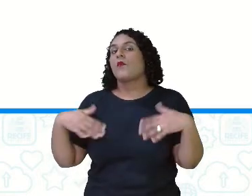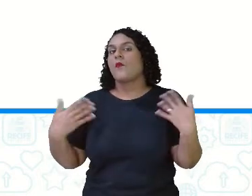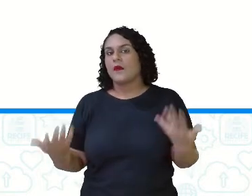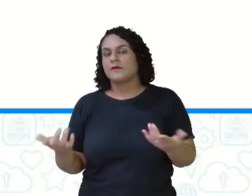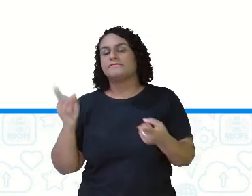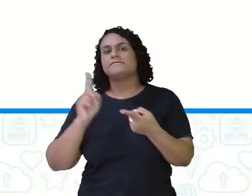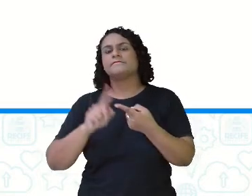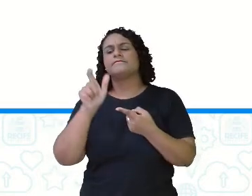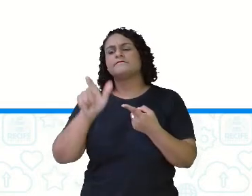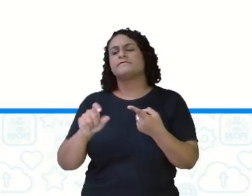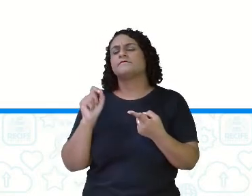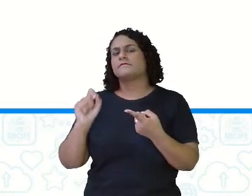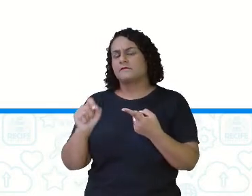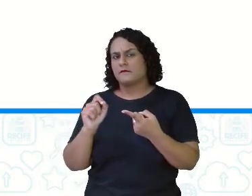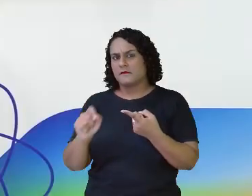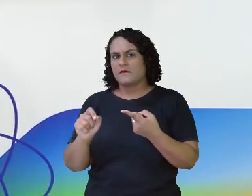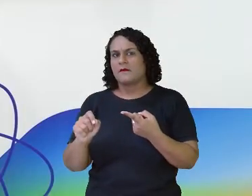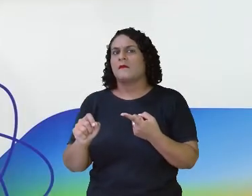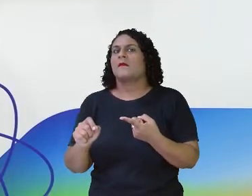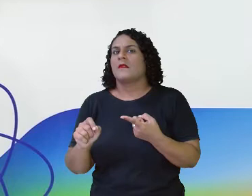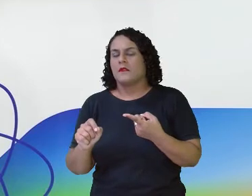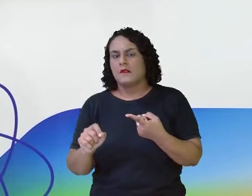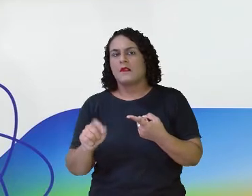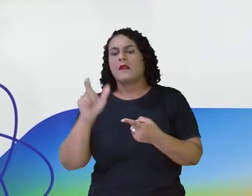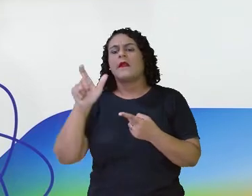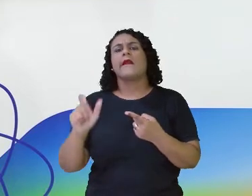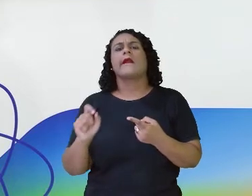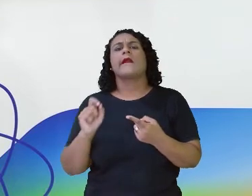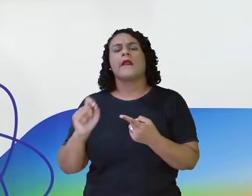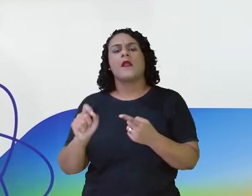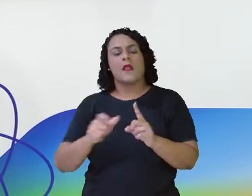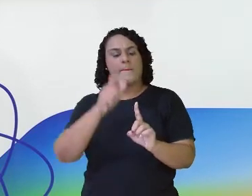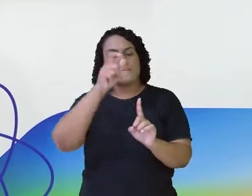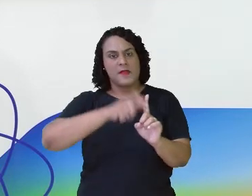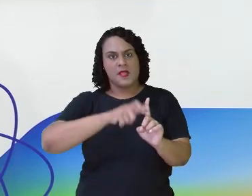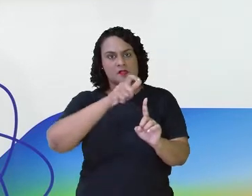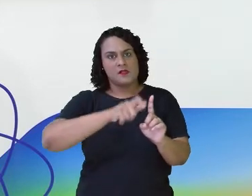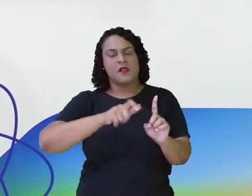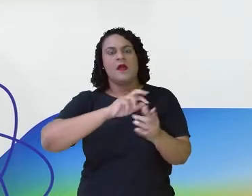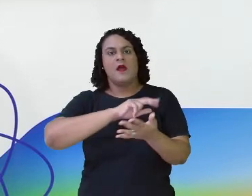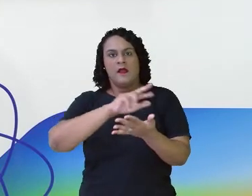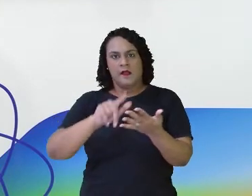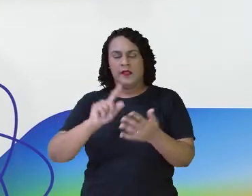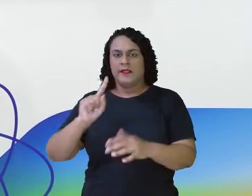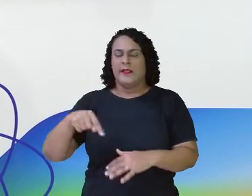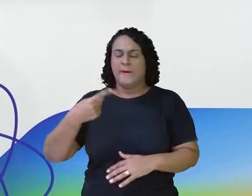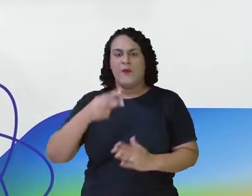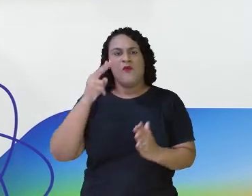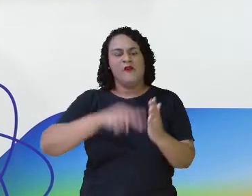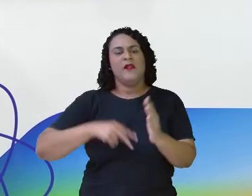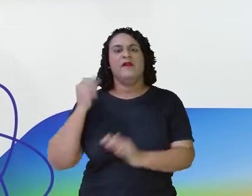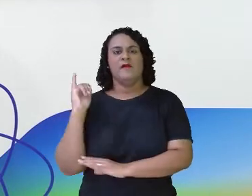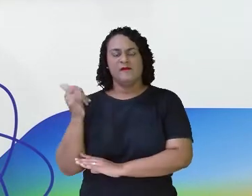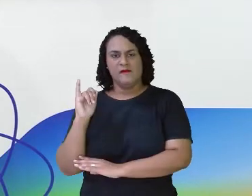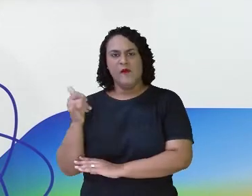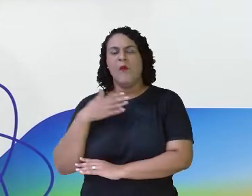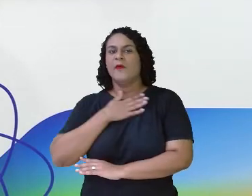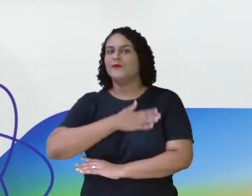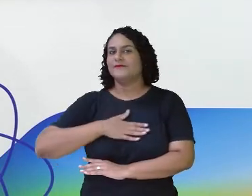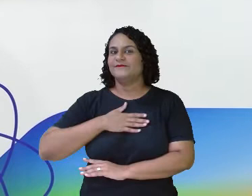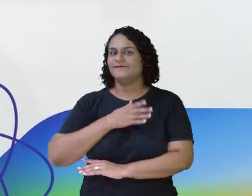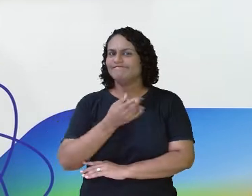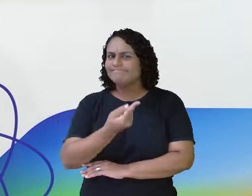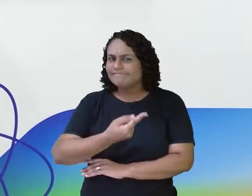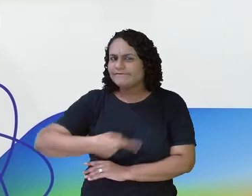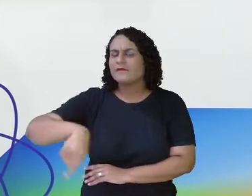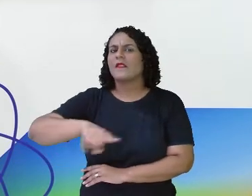diz quem, está se tratando das personagens, tá certo? Daqui a pouco eu vou ler para vocês um conto e eu gostaria muito, quinto